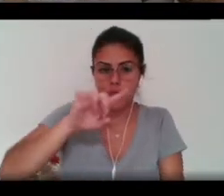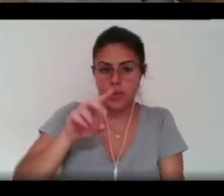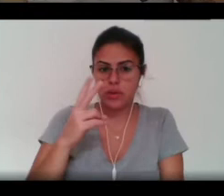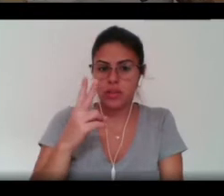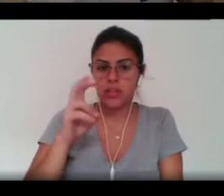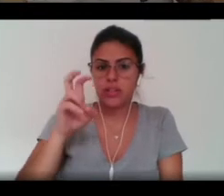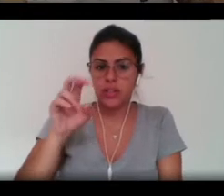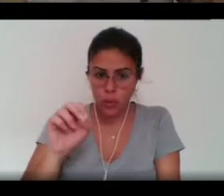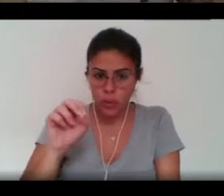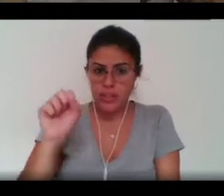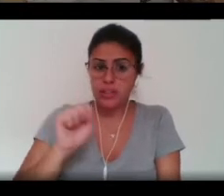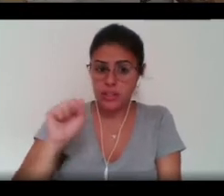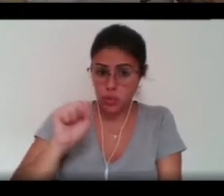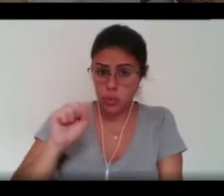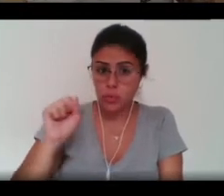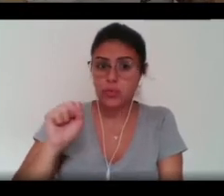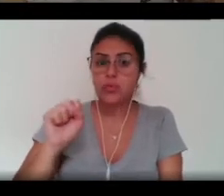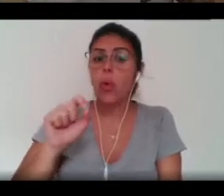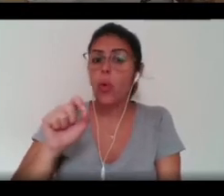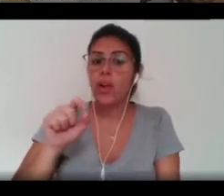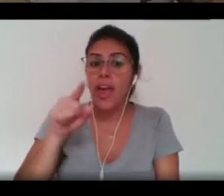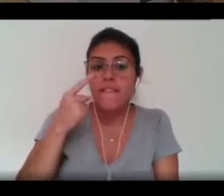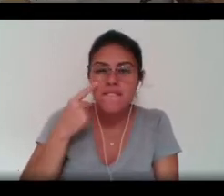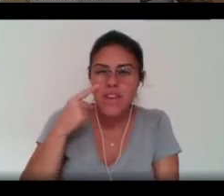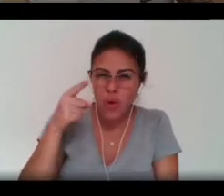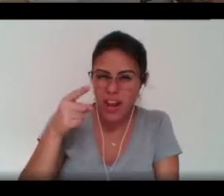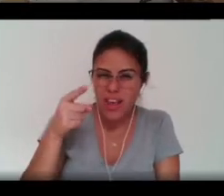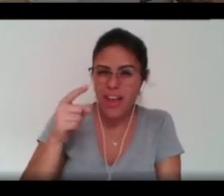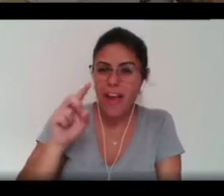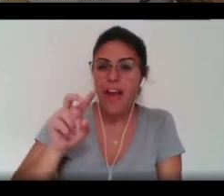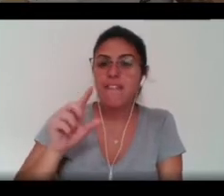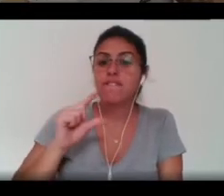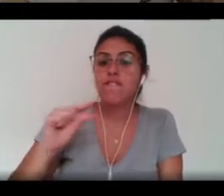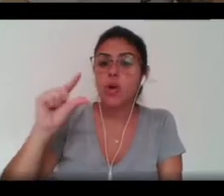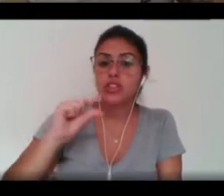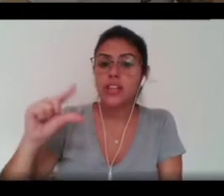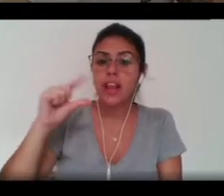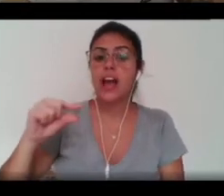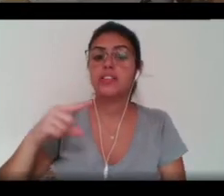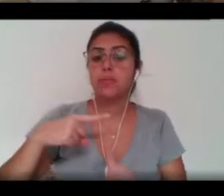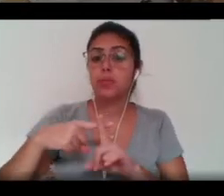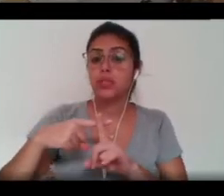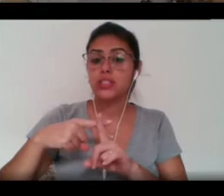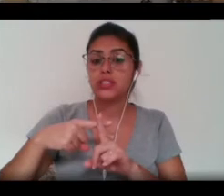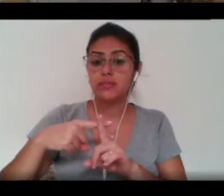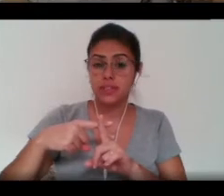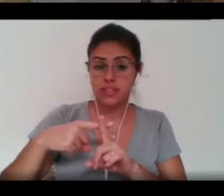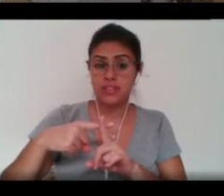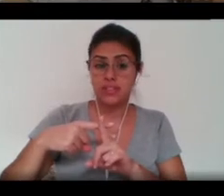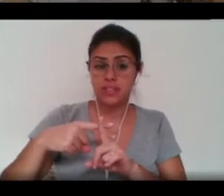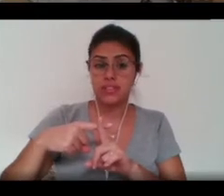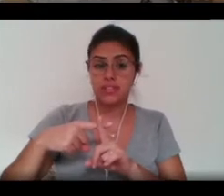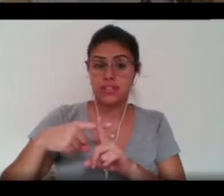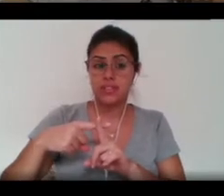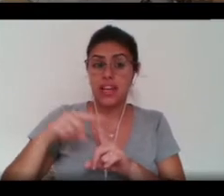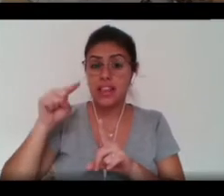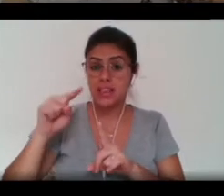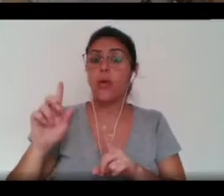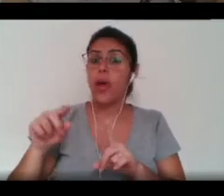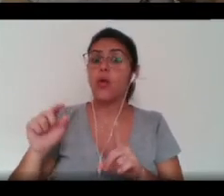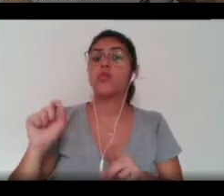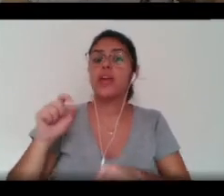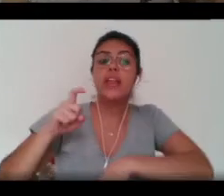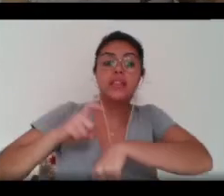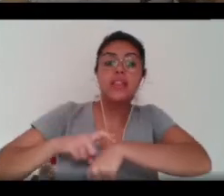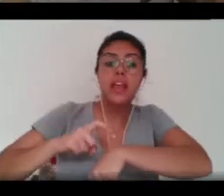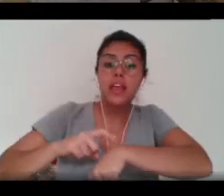em 0,250 segundos, observem que a velocidade é positiva, 2,55 metros por